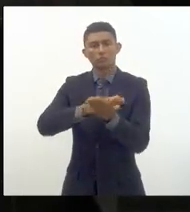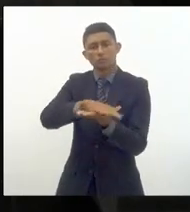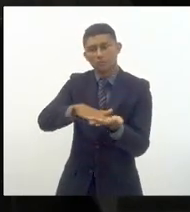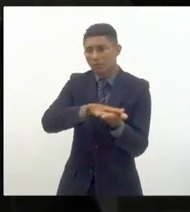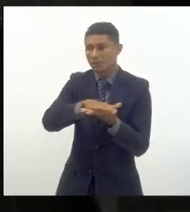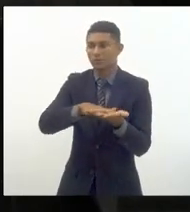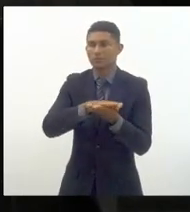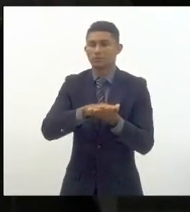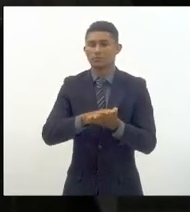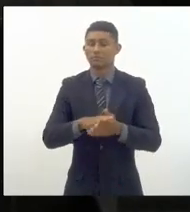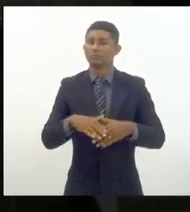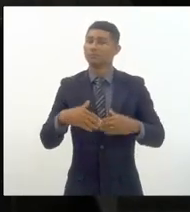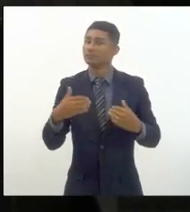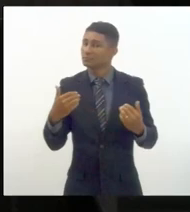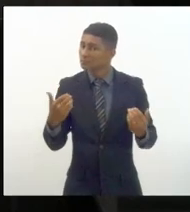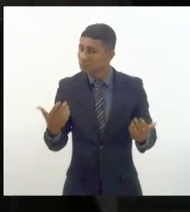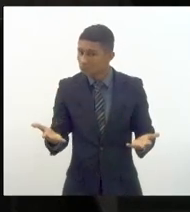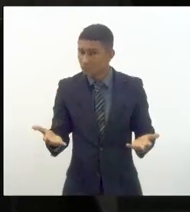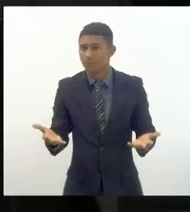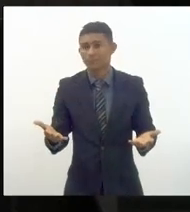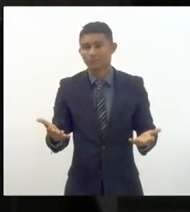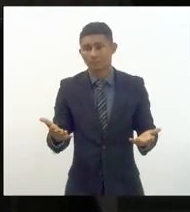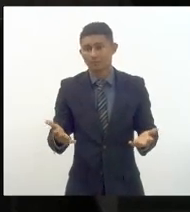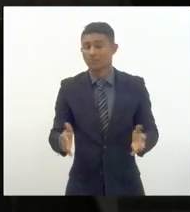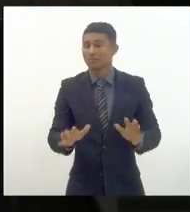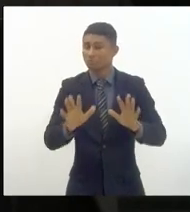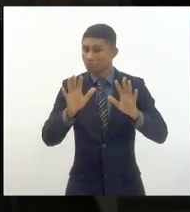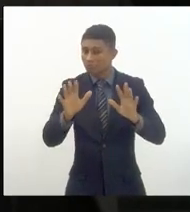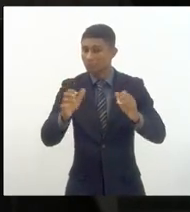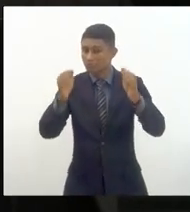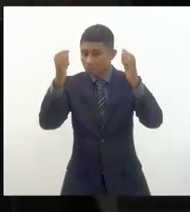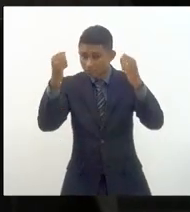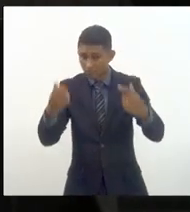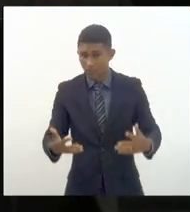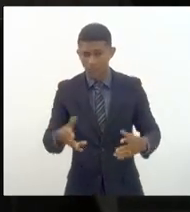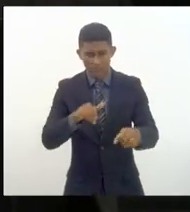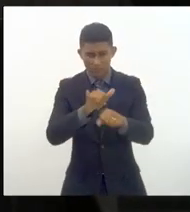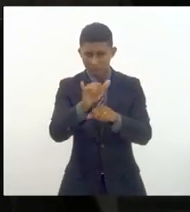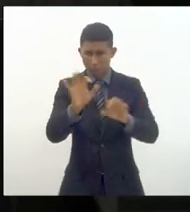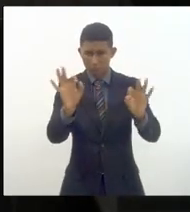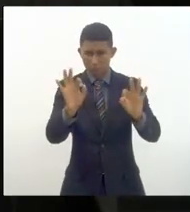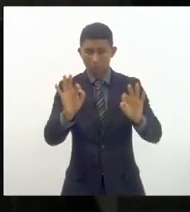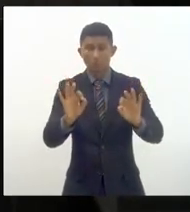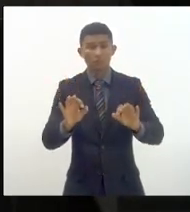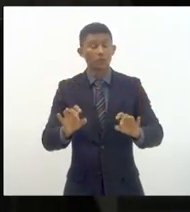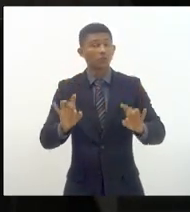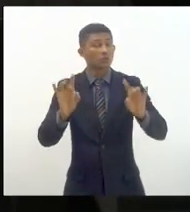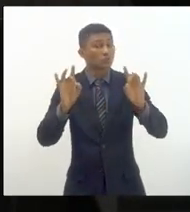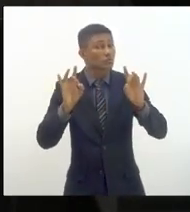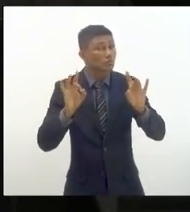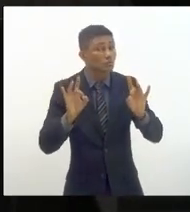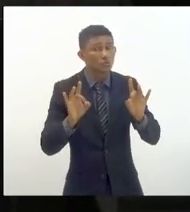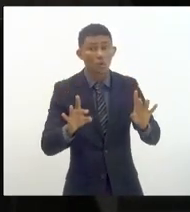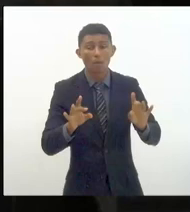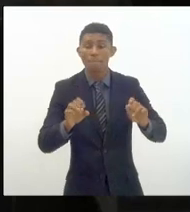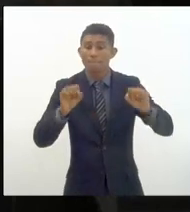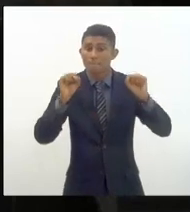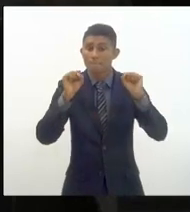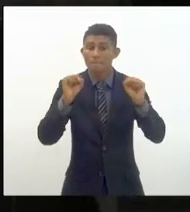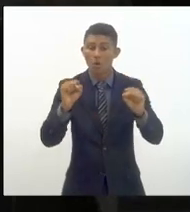sendo concreto para enganar ninguém plantar ilusões da cabeça de ninguém agora isso só será possível